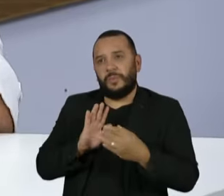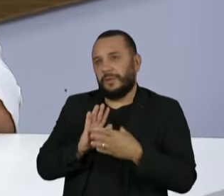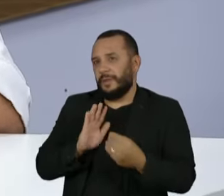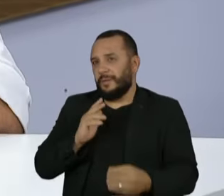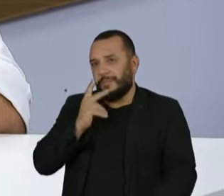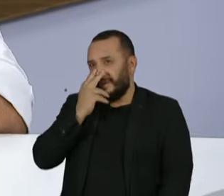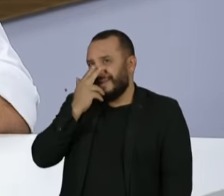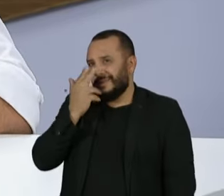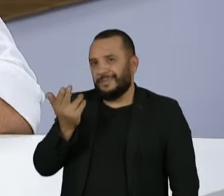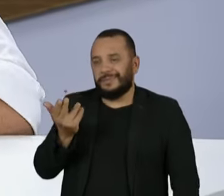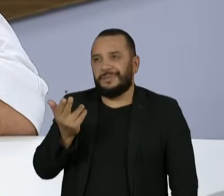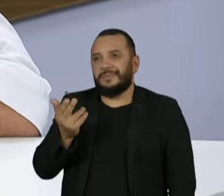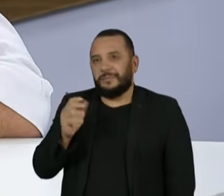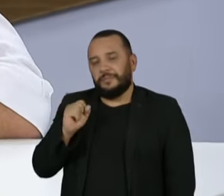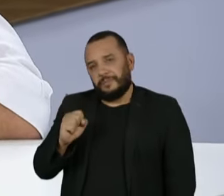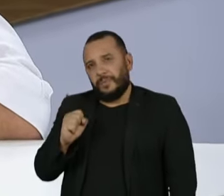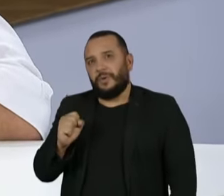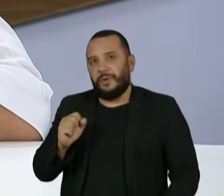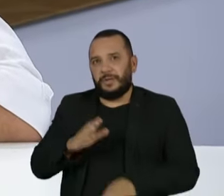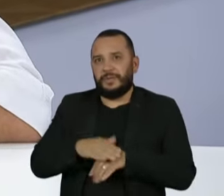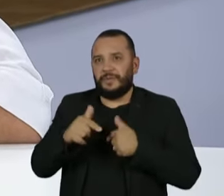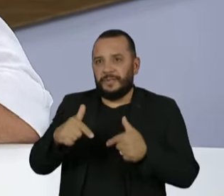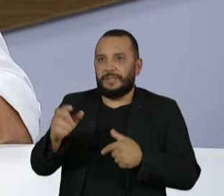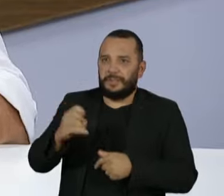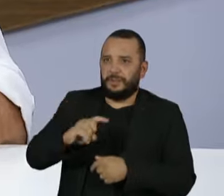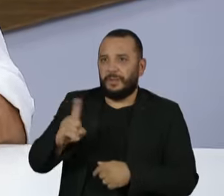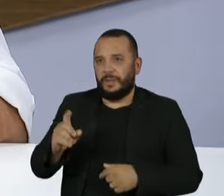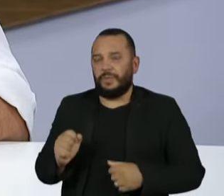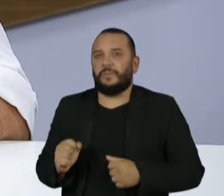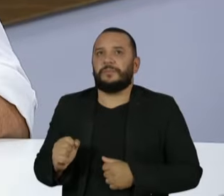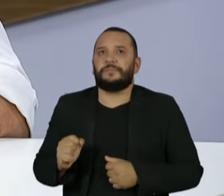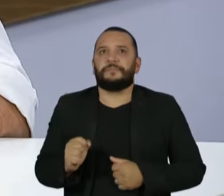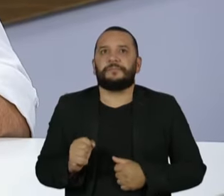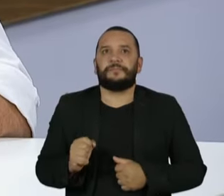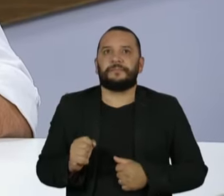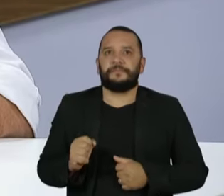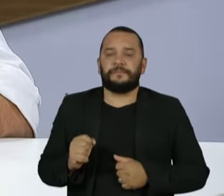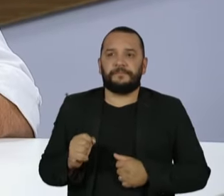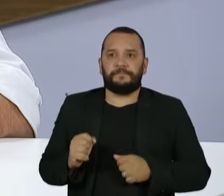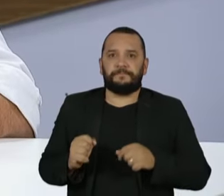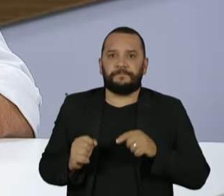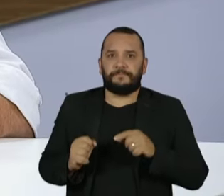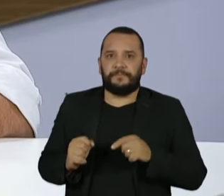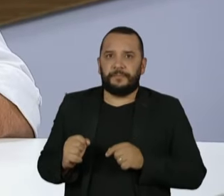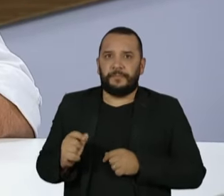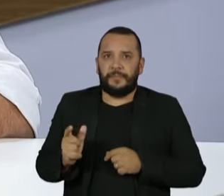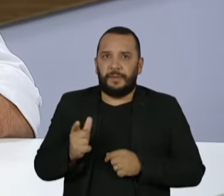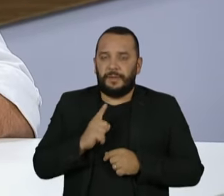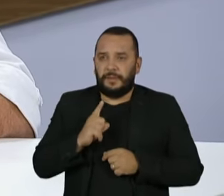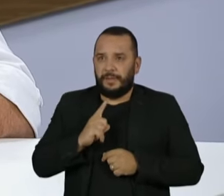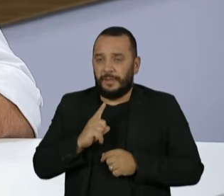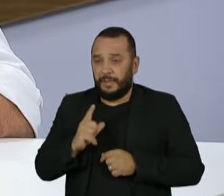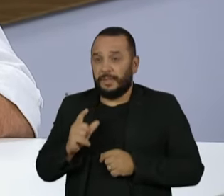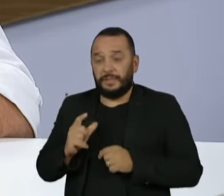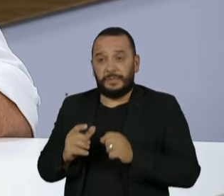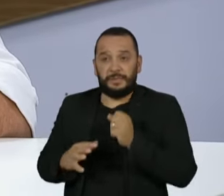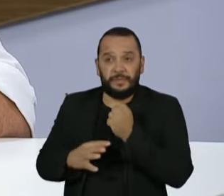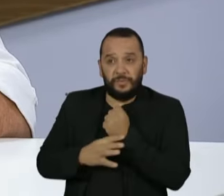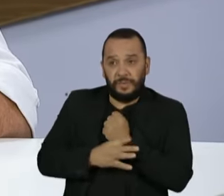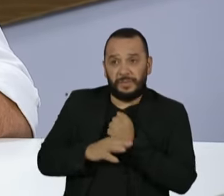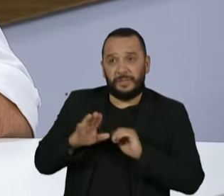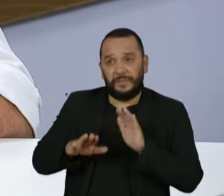dizendo que ele pode fazer ou não né É E aí o ponto é esse estado de segurança da Pânico da